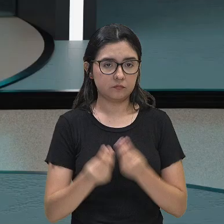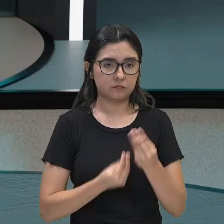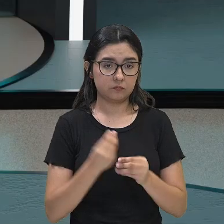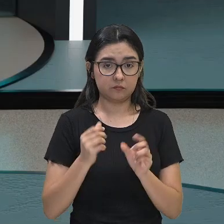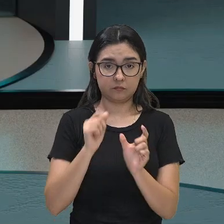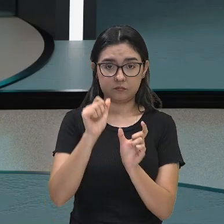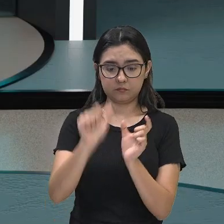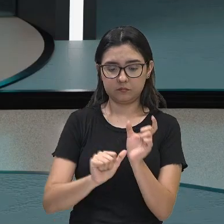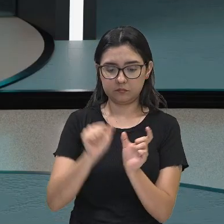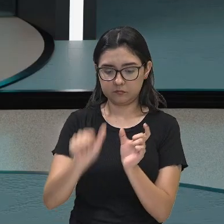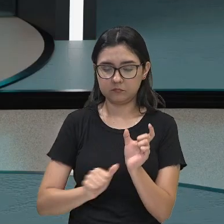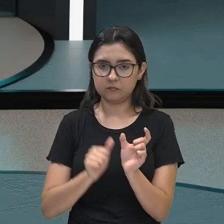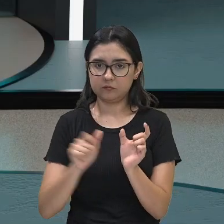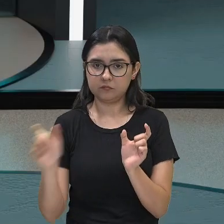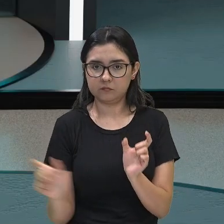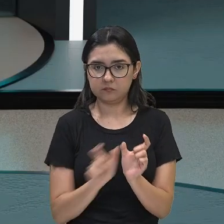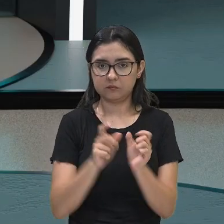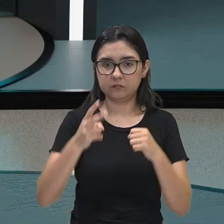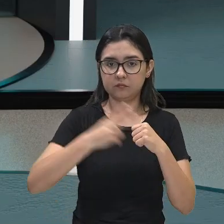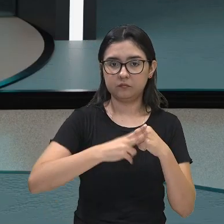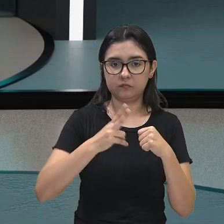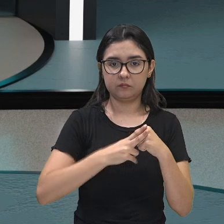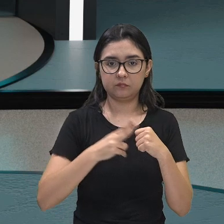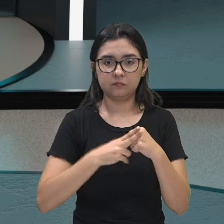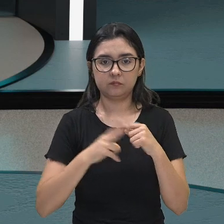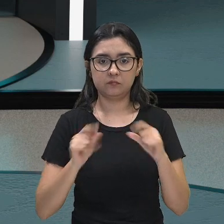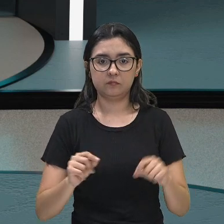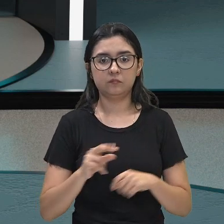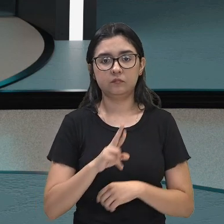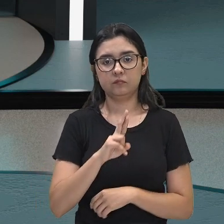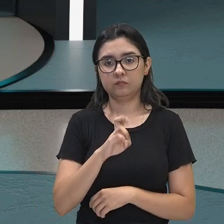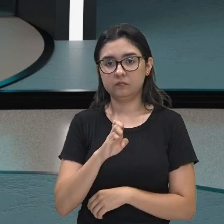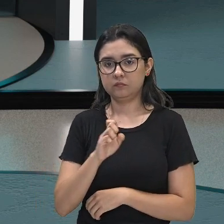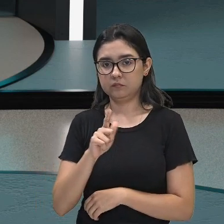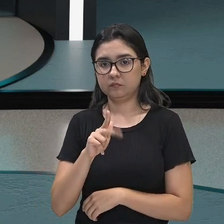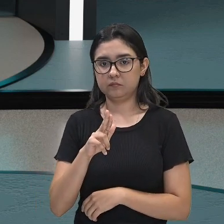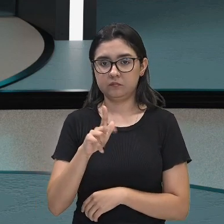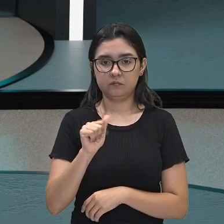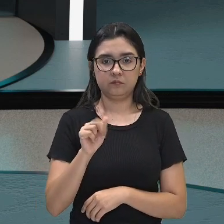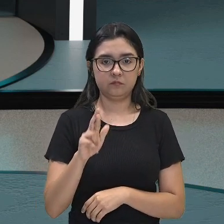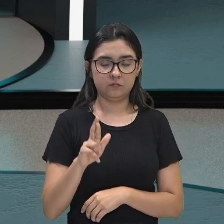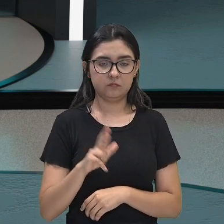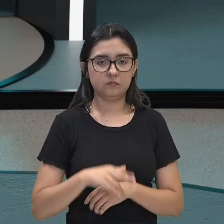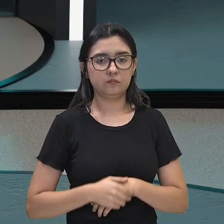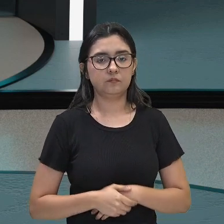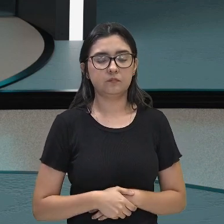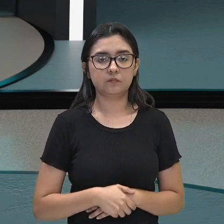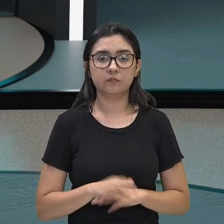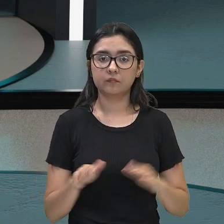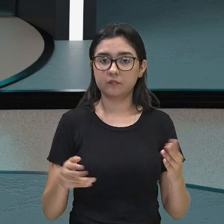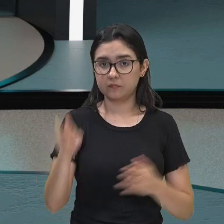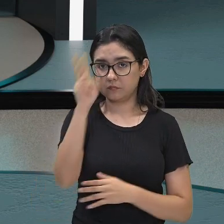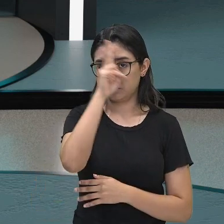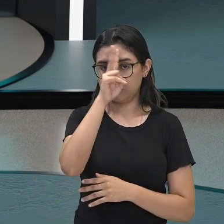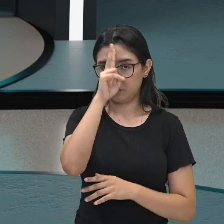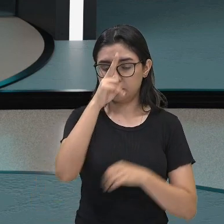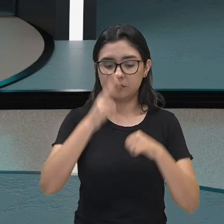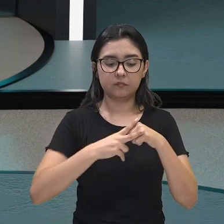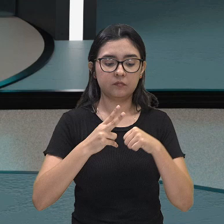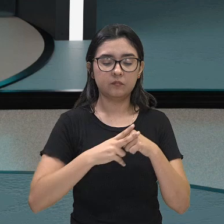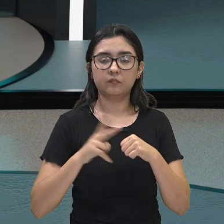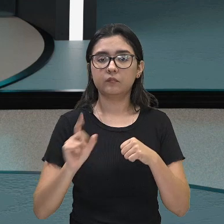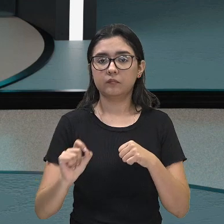as terminações de los verbos regulares del pretérito indefinido. Lembrando que os verbos